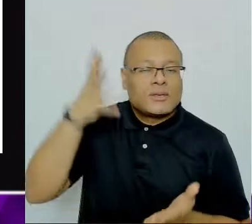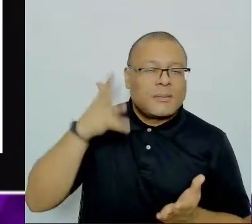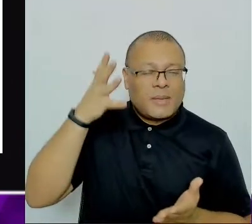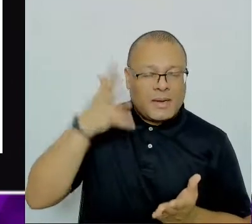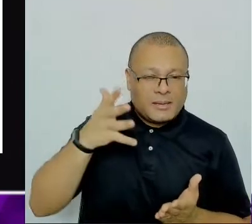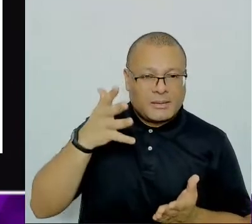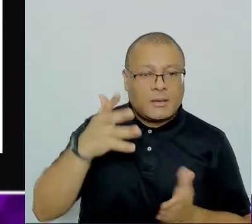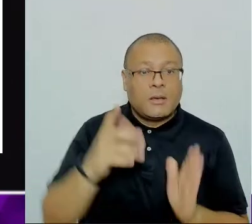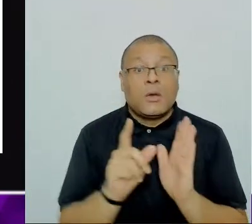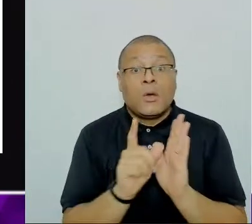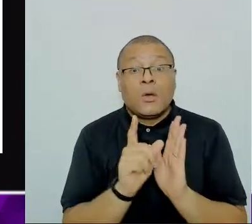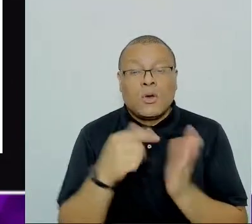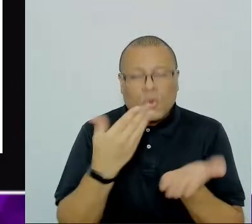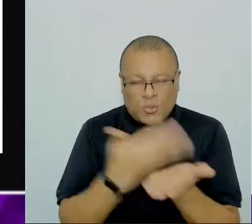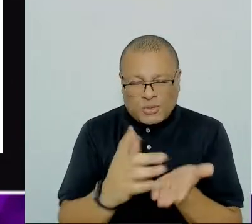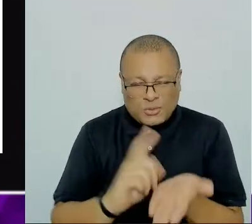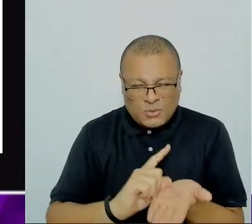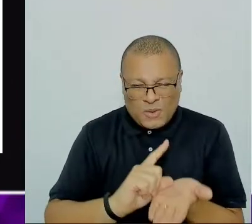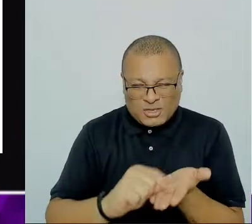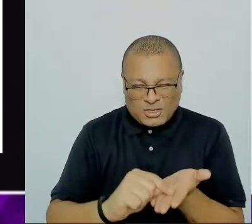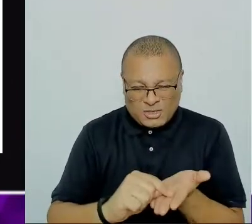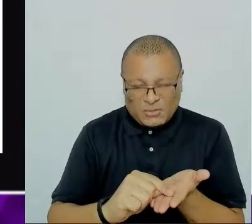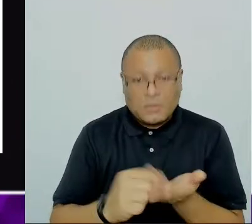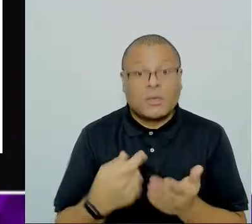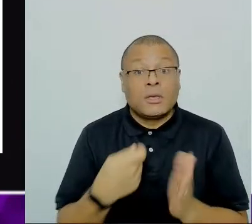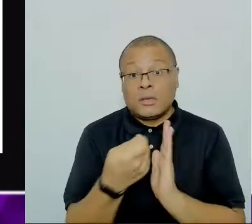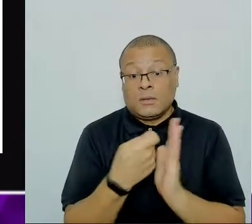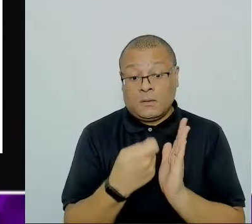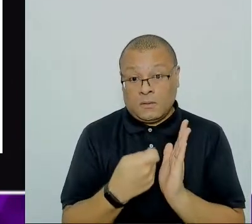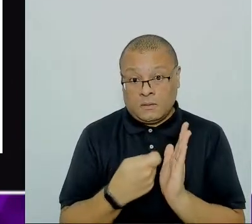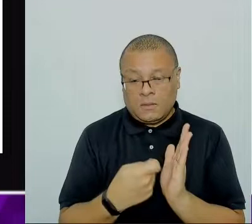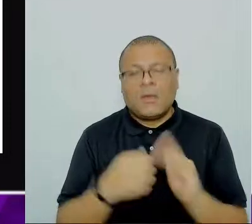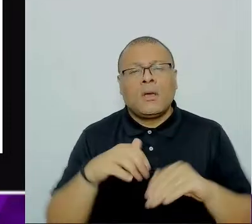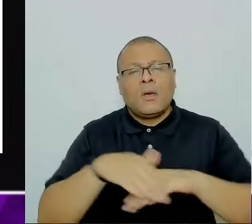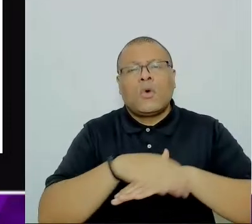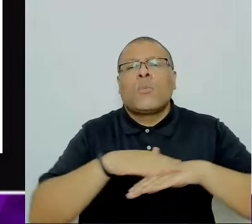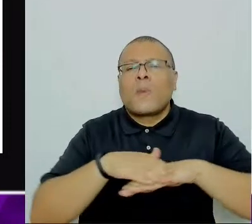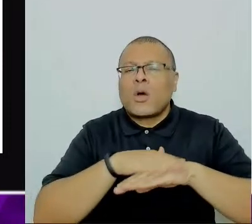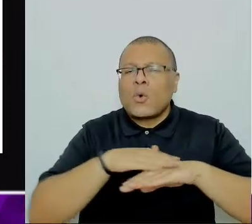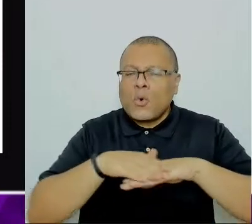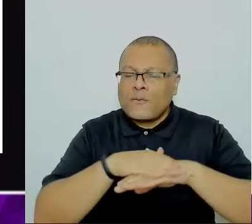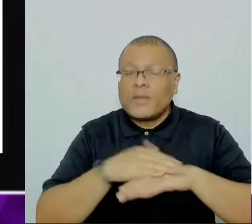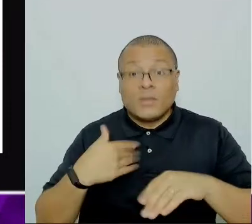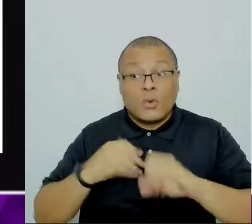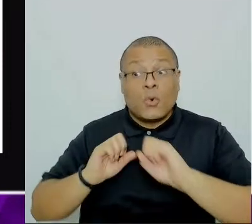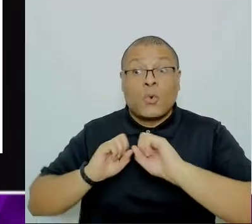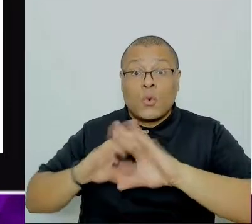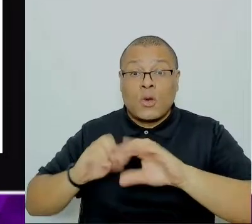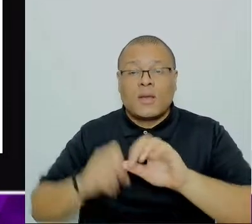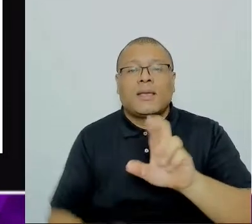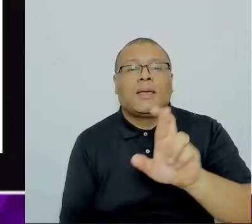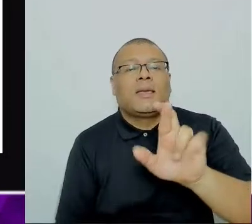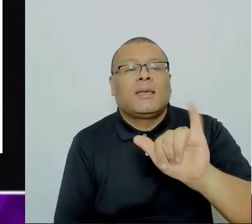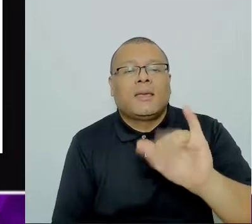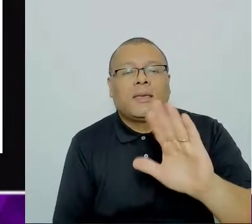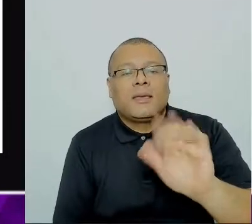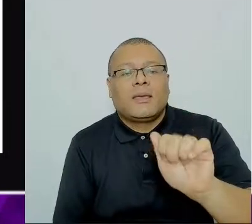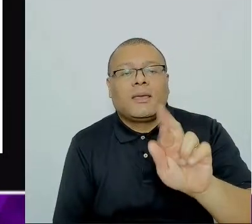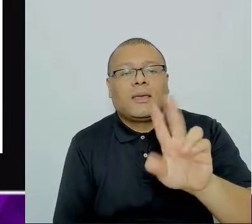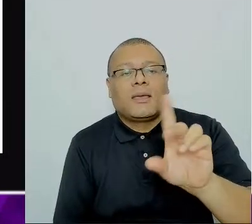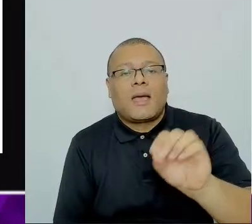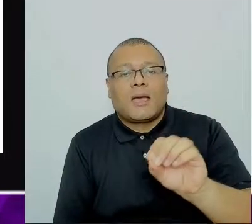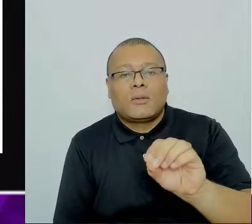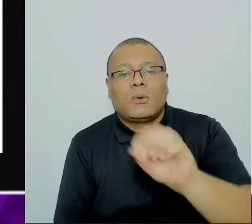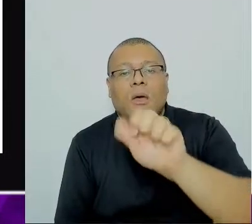artigo que eu escrevi, né, e foi muito uma conversa e também uma aula que eu tive com o Ricardo Amorim, e de lá